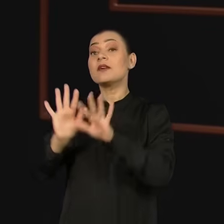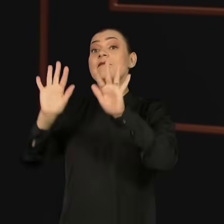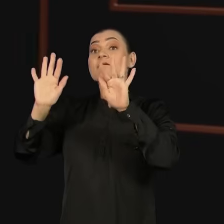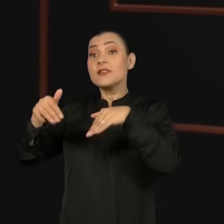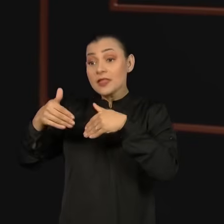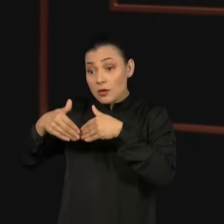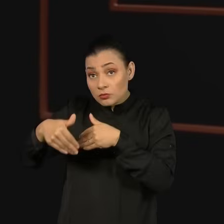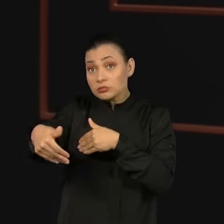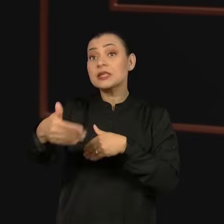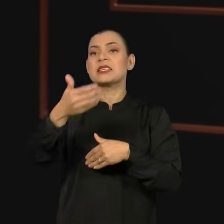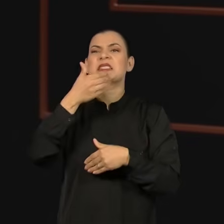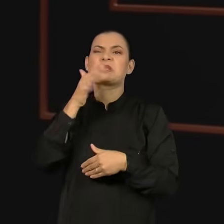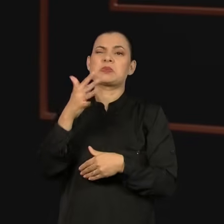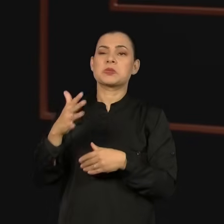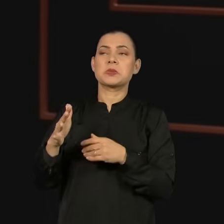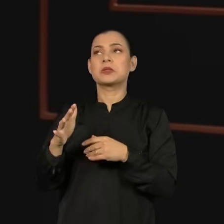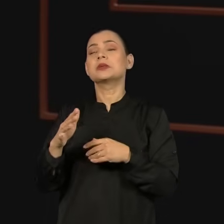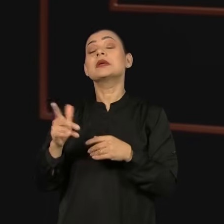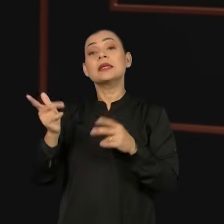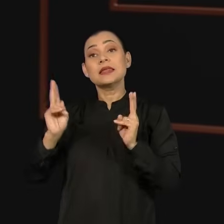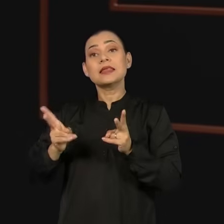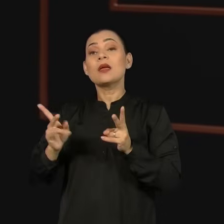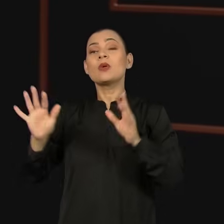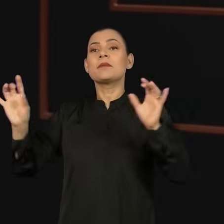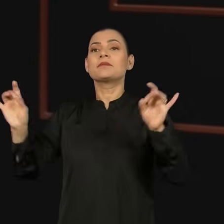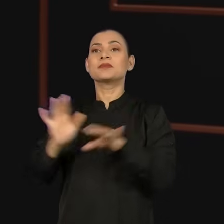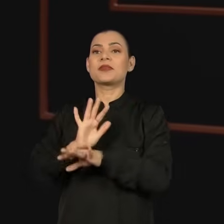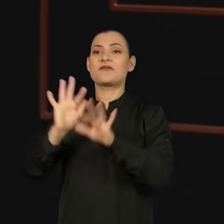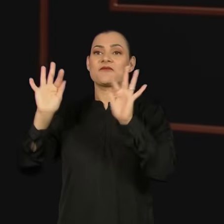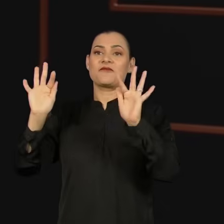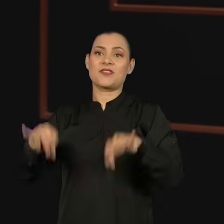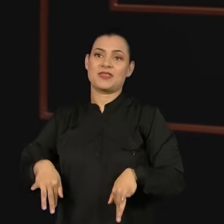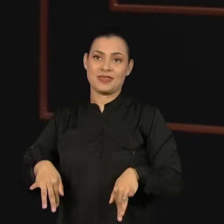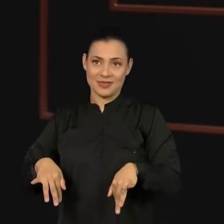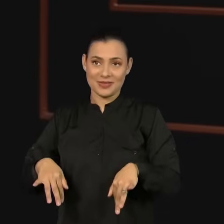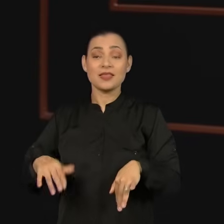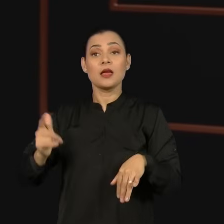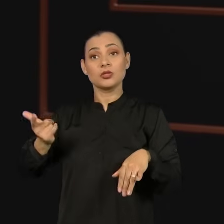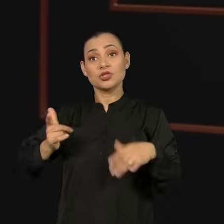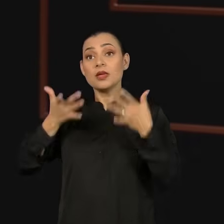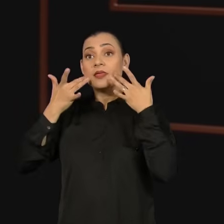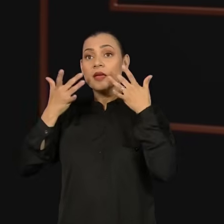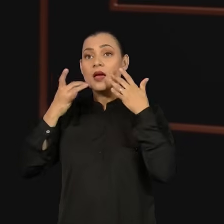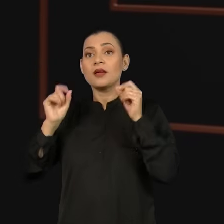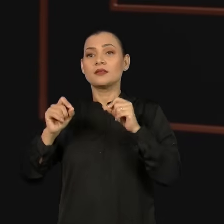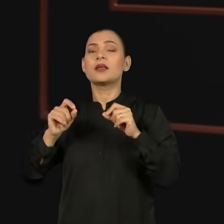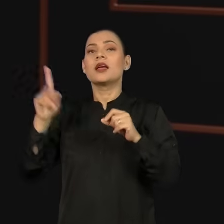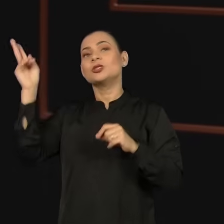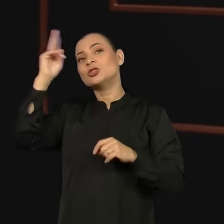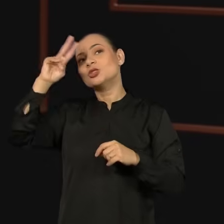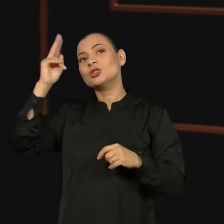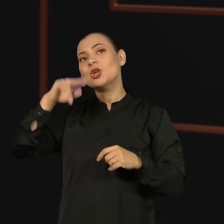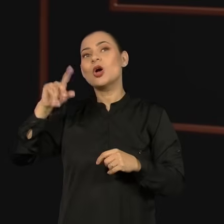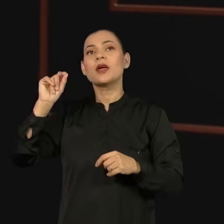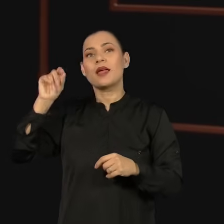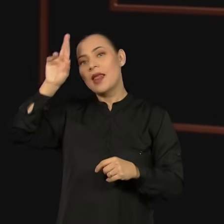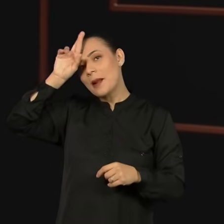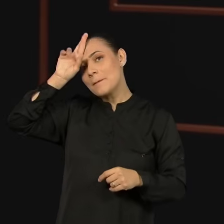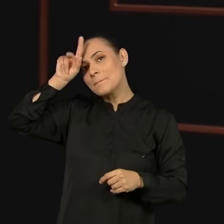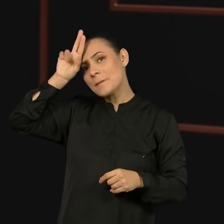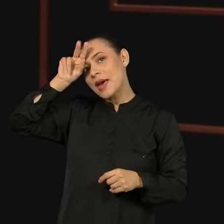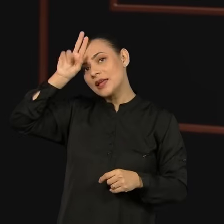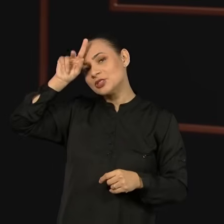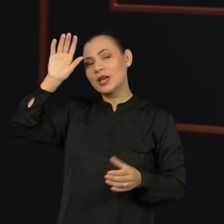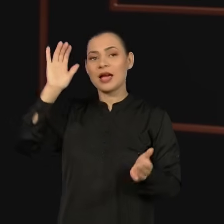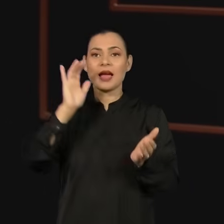né, geralmente tem, né? É. E aí era a história da Dona Baratinha, que casou